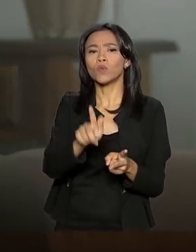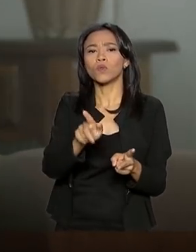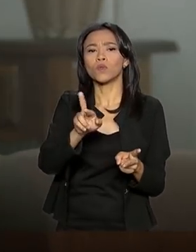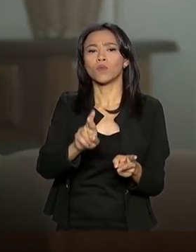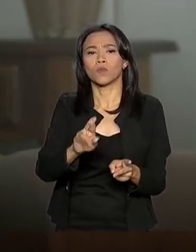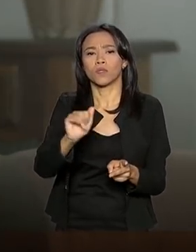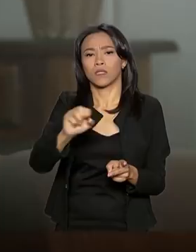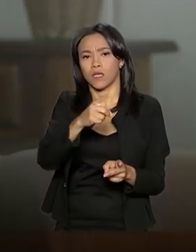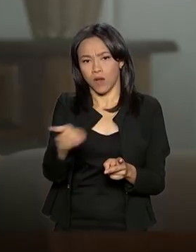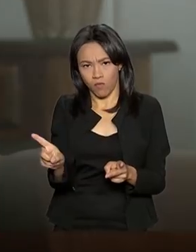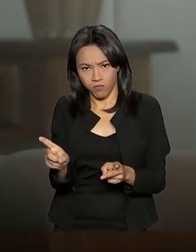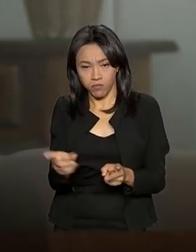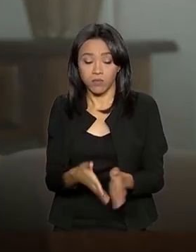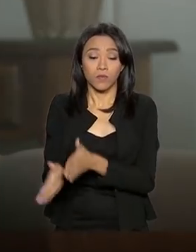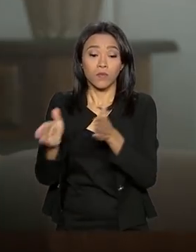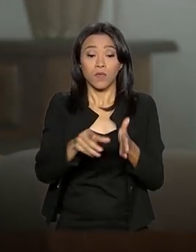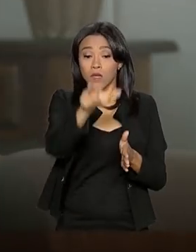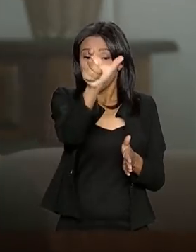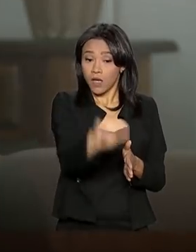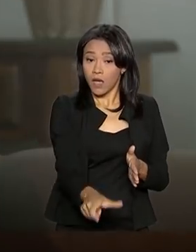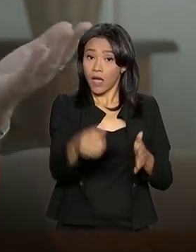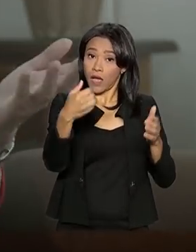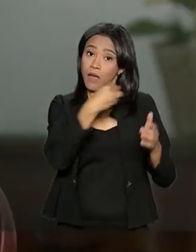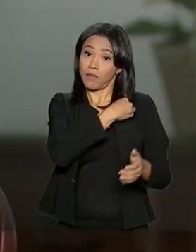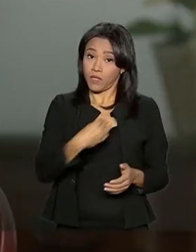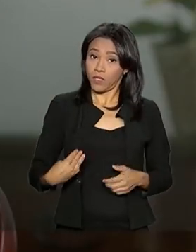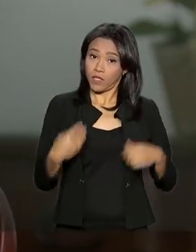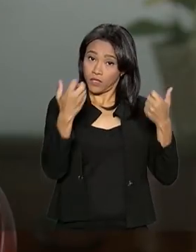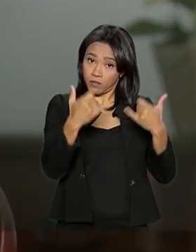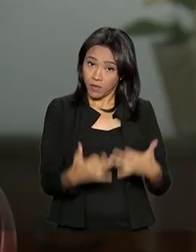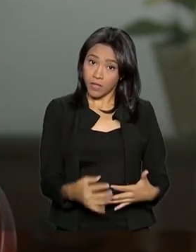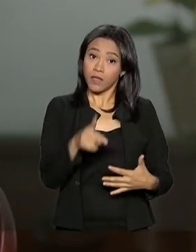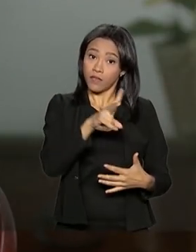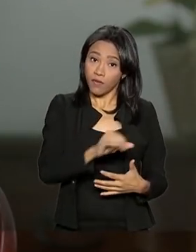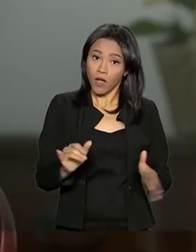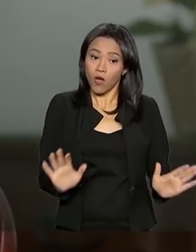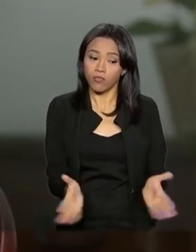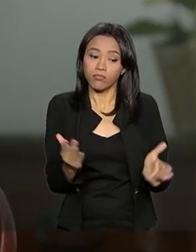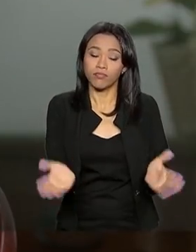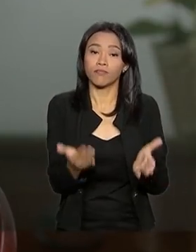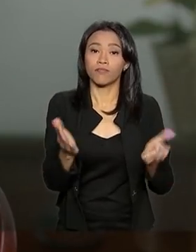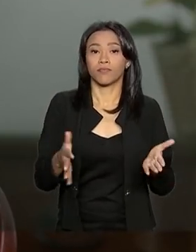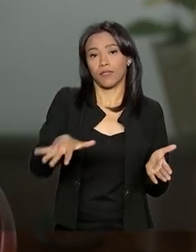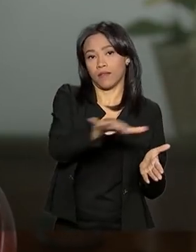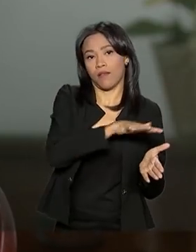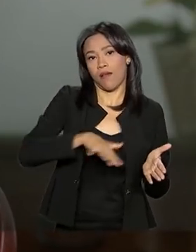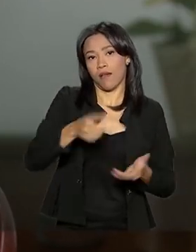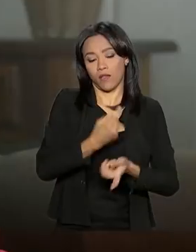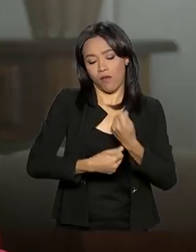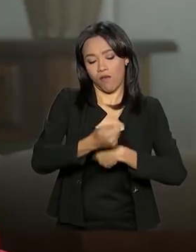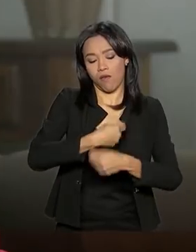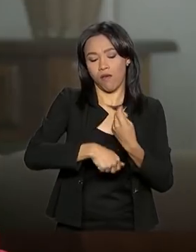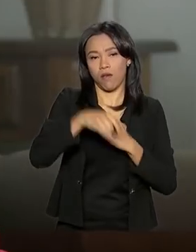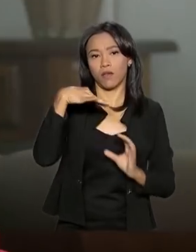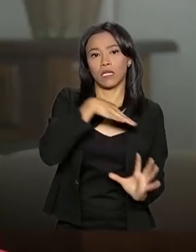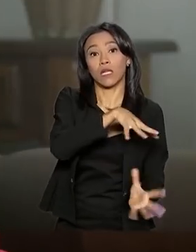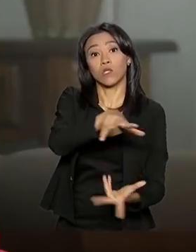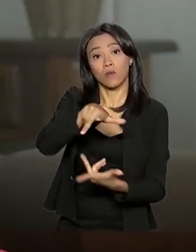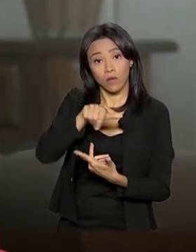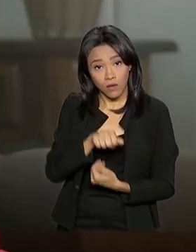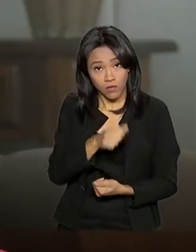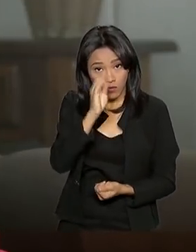Agricultura, a medida vai trazer ainda mais competitividade para o agronegócio brasileiro no mercado internacional. O grande